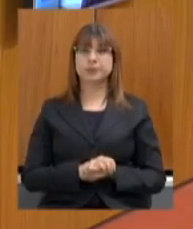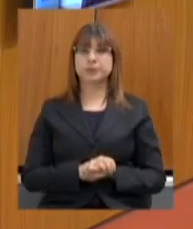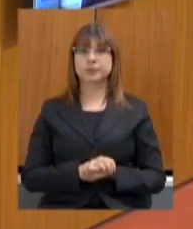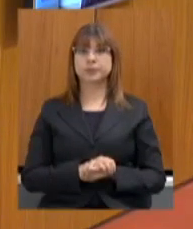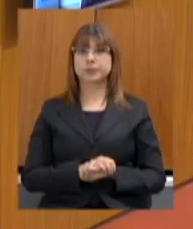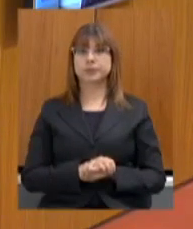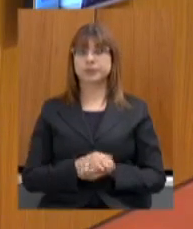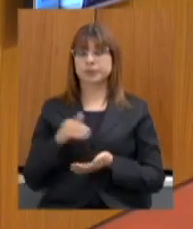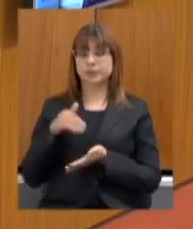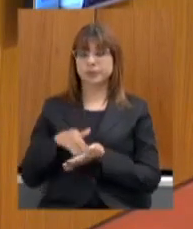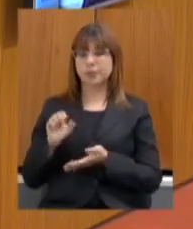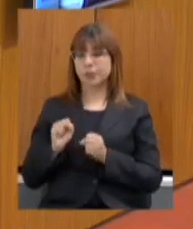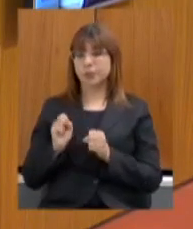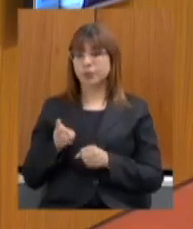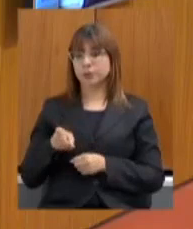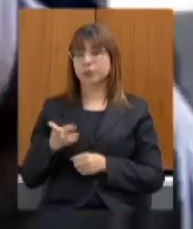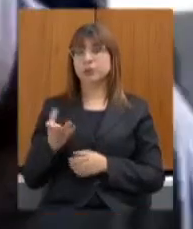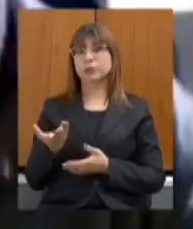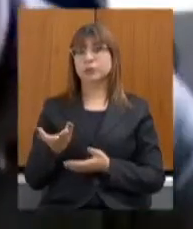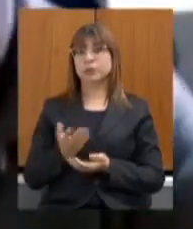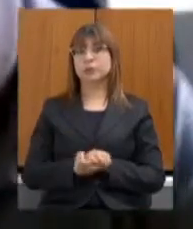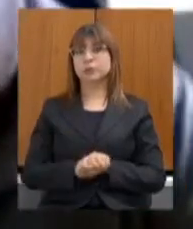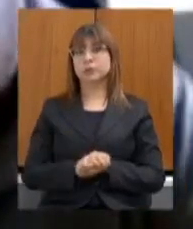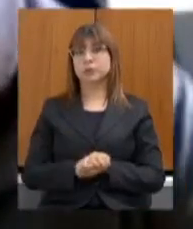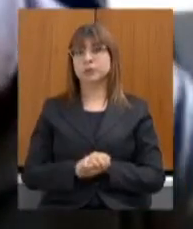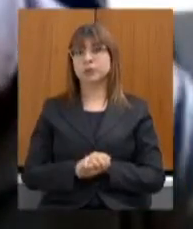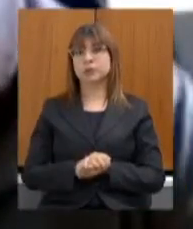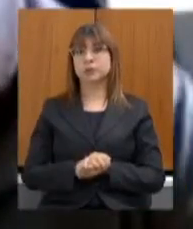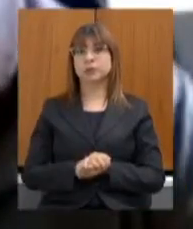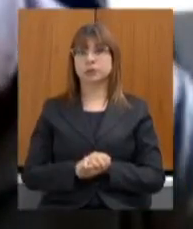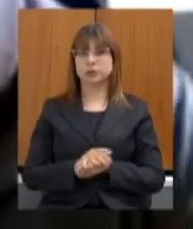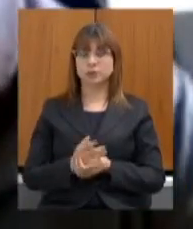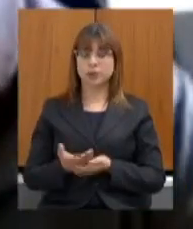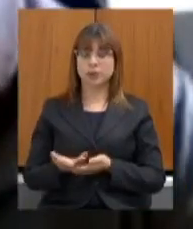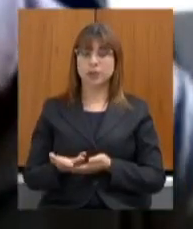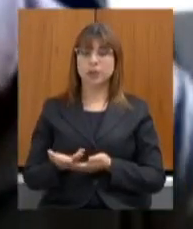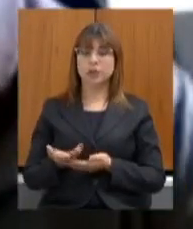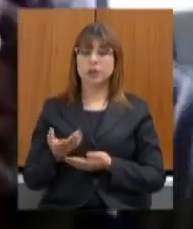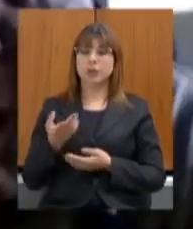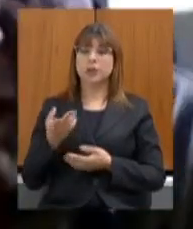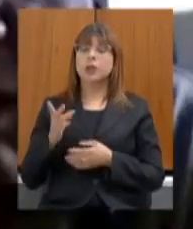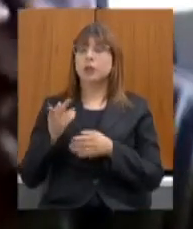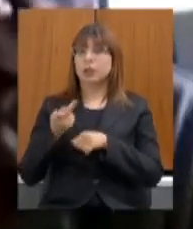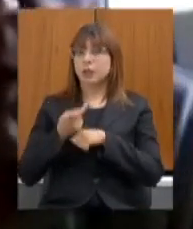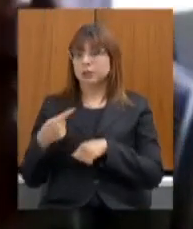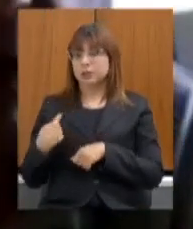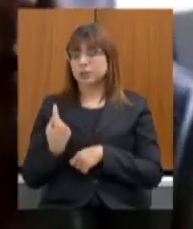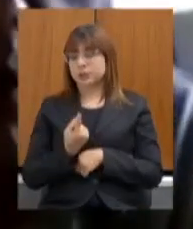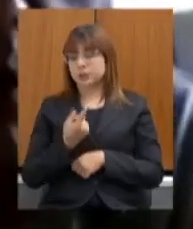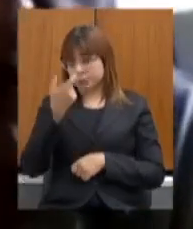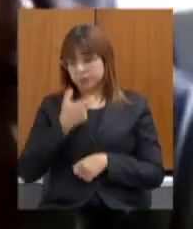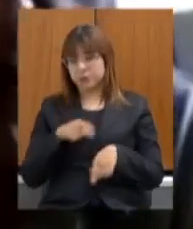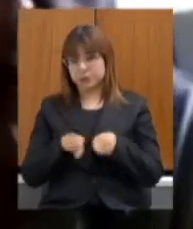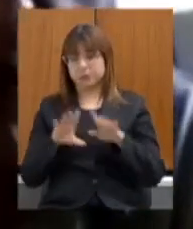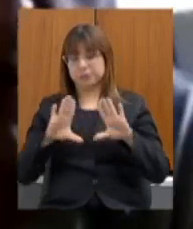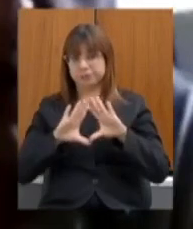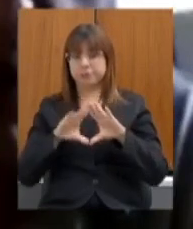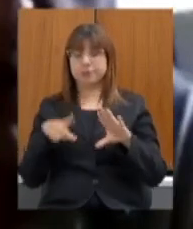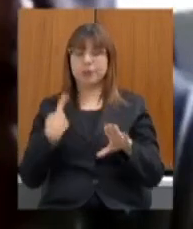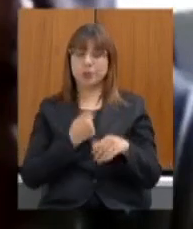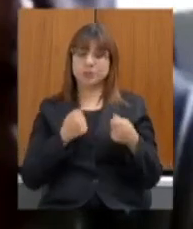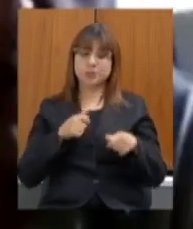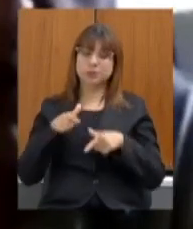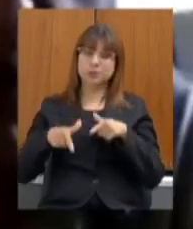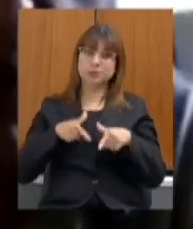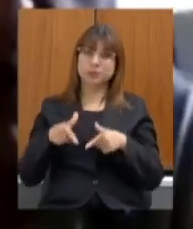O secretário pode continuar nesse sentido, quanto ao meu, quanto ao meu, nós temos muito o fazer. Eu